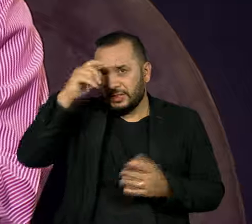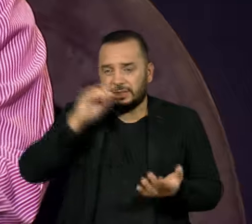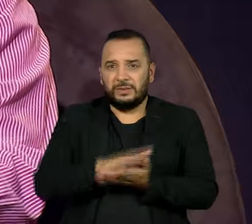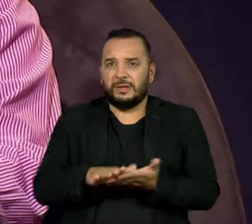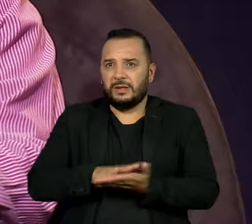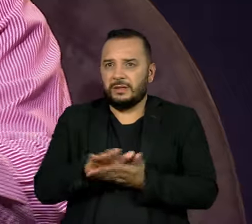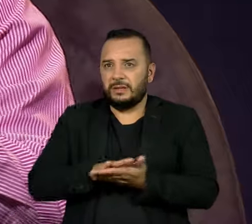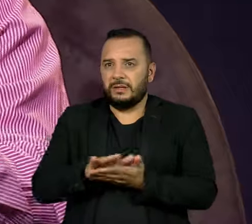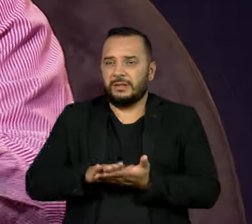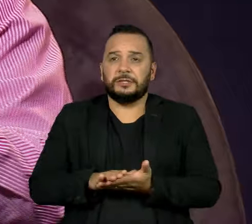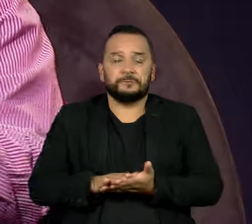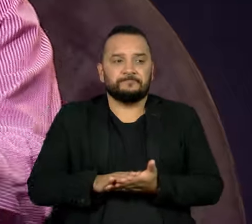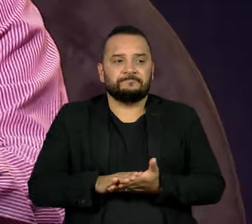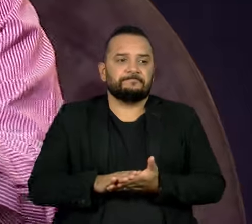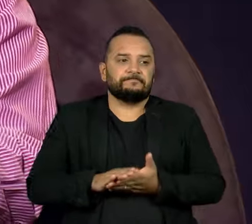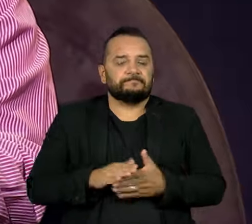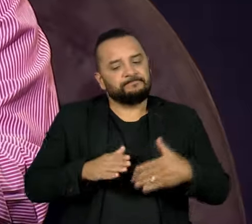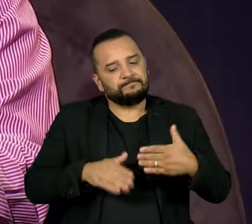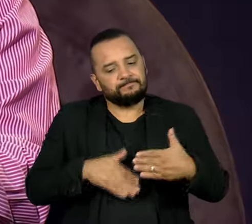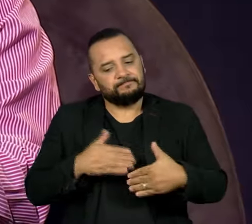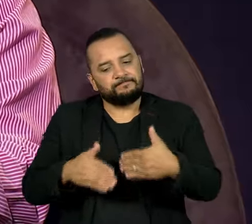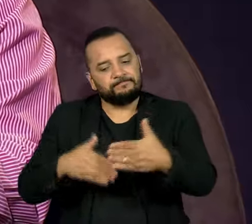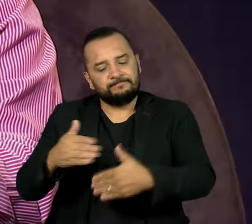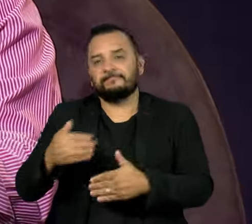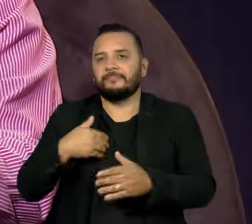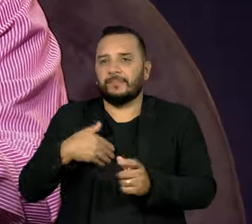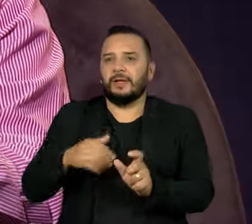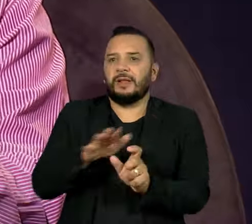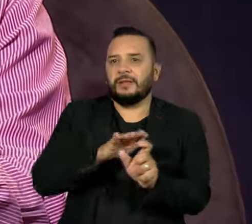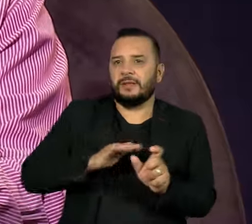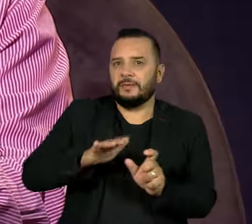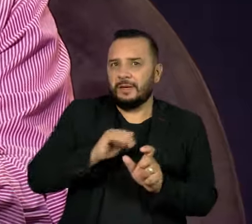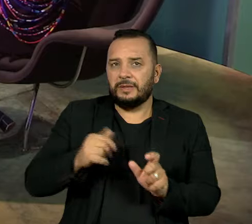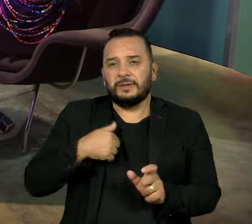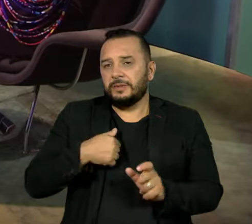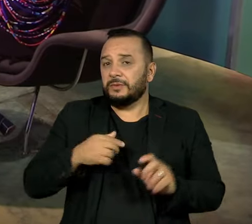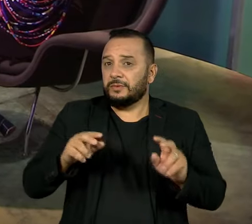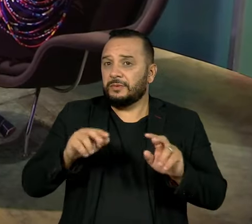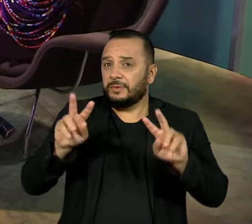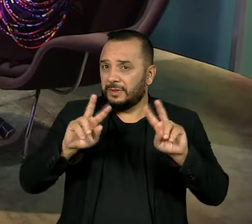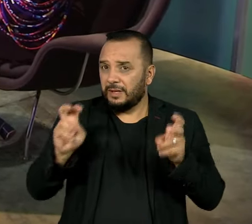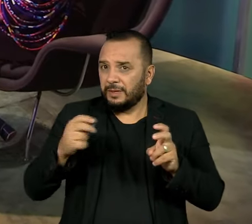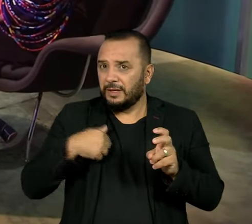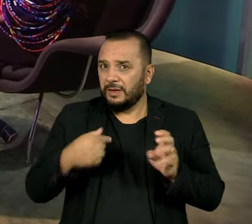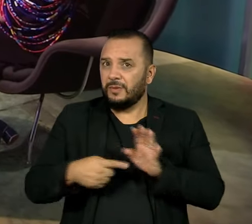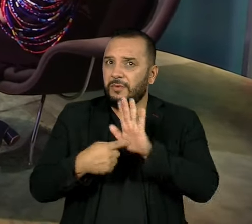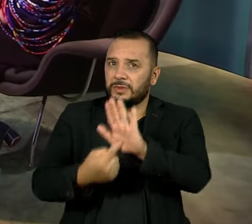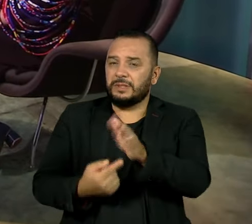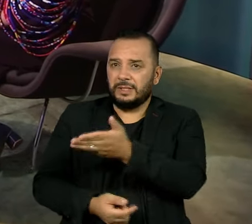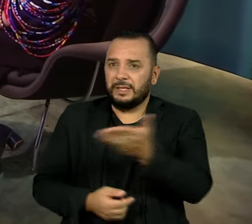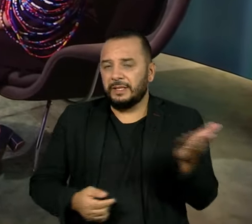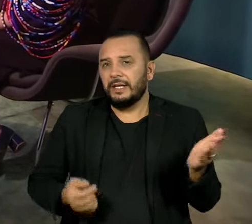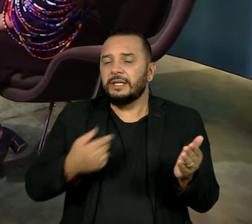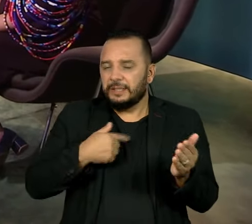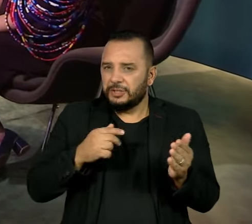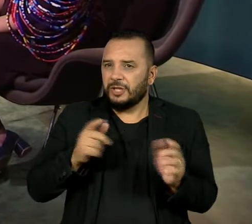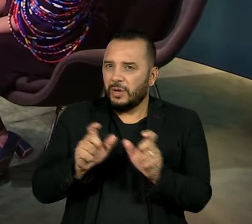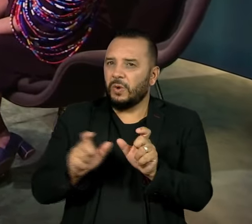e que, ao longo do processo de letramento, numa pauta ou numa agenda que eu coloquei, foram